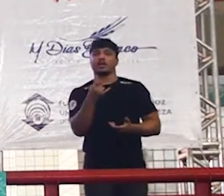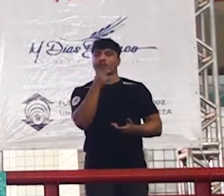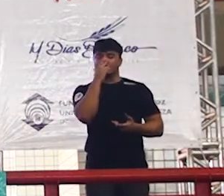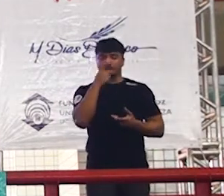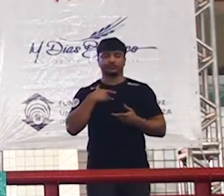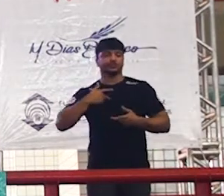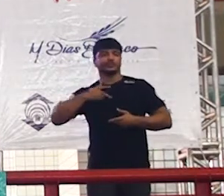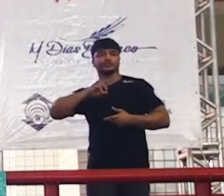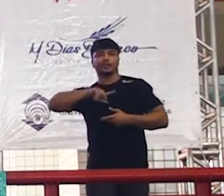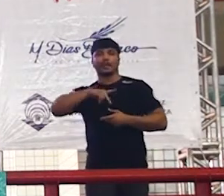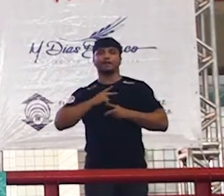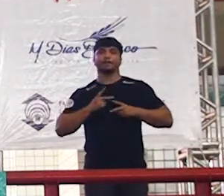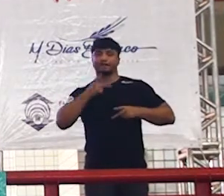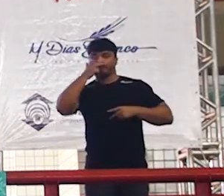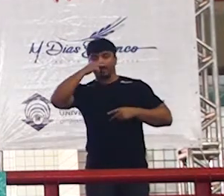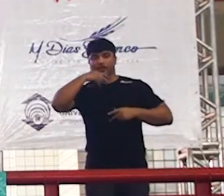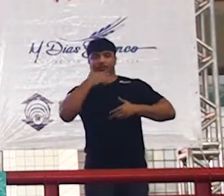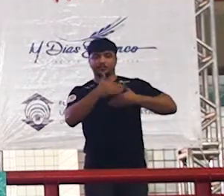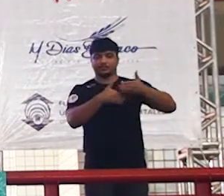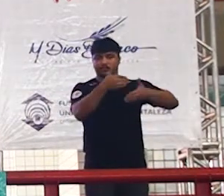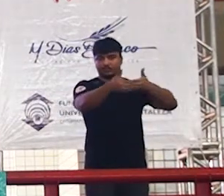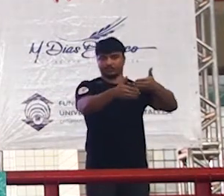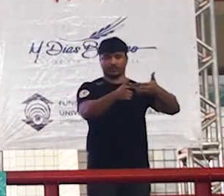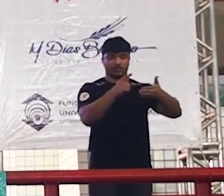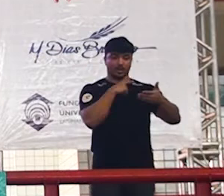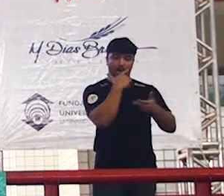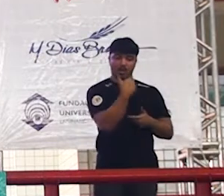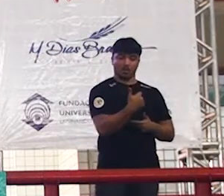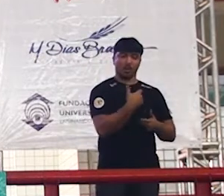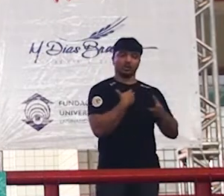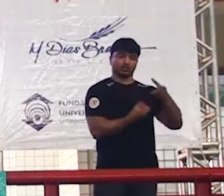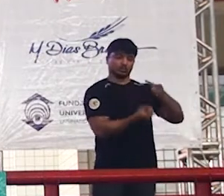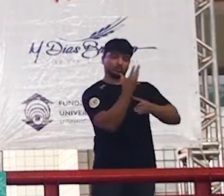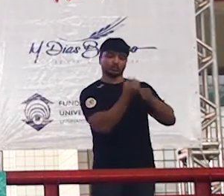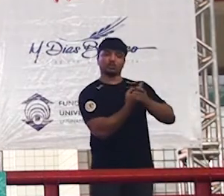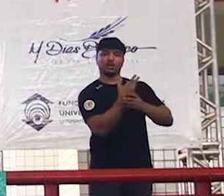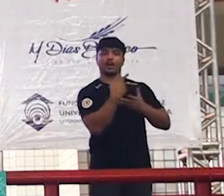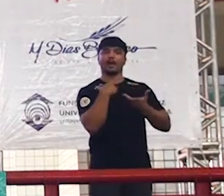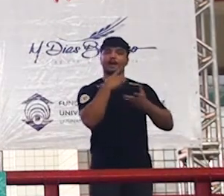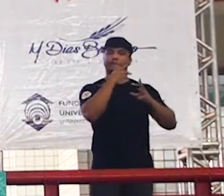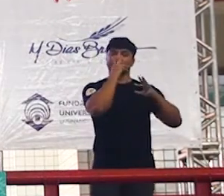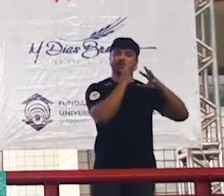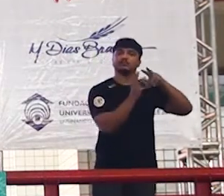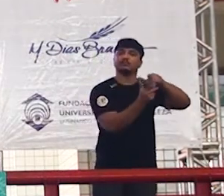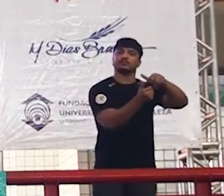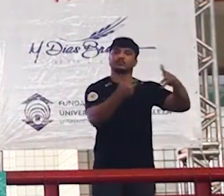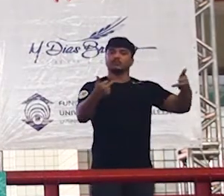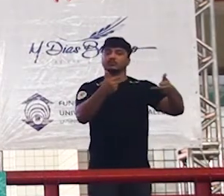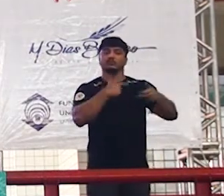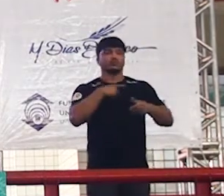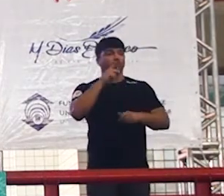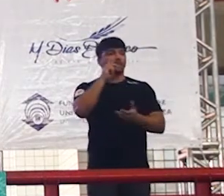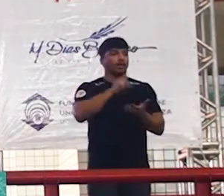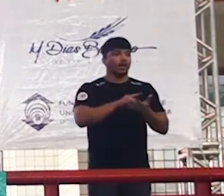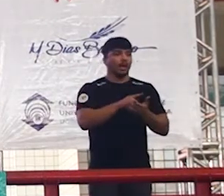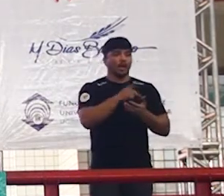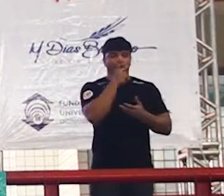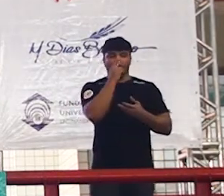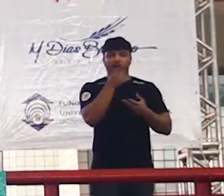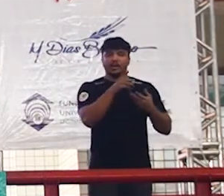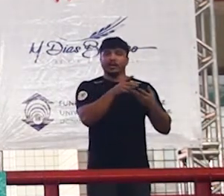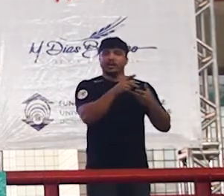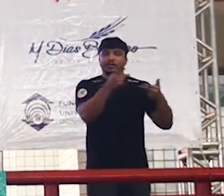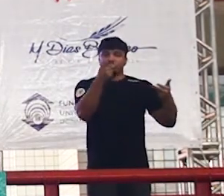senso comum. A gente usa a linguagem para criar novos mundos, para criar novas realidades, para